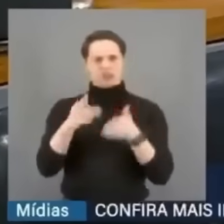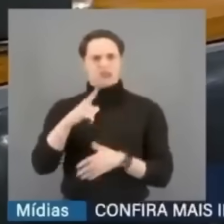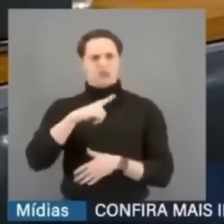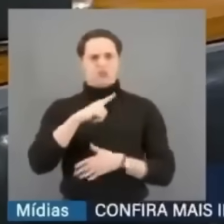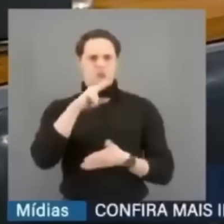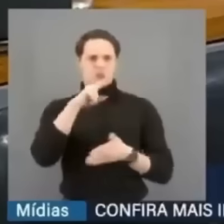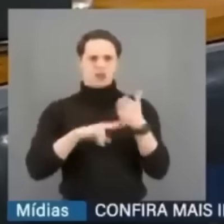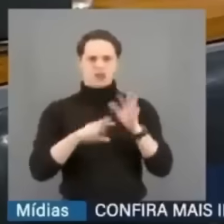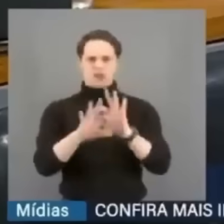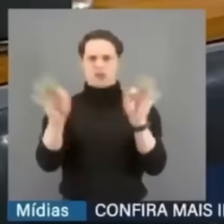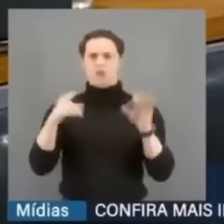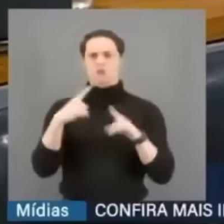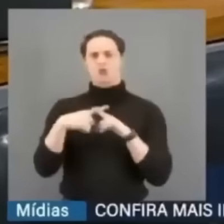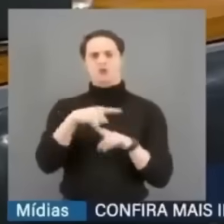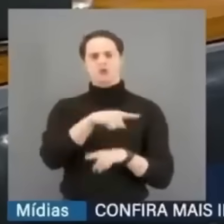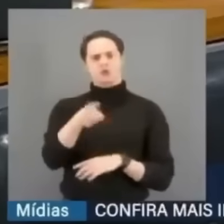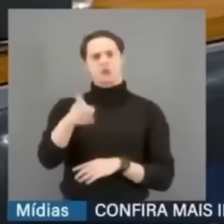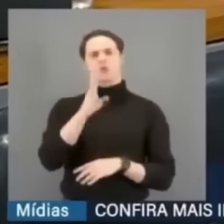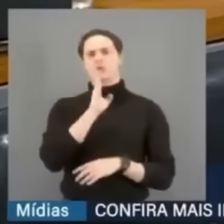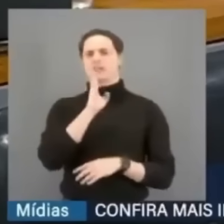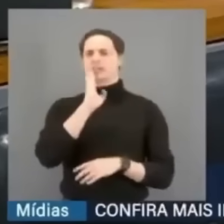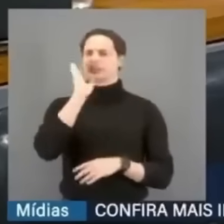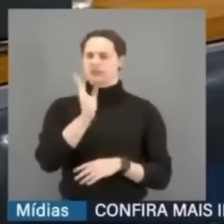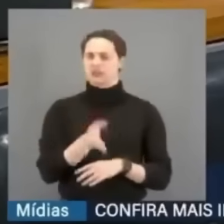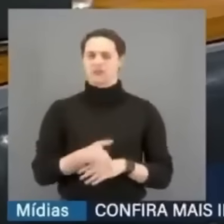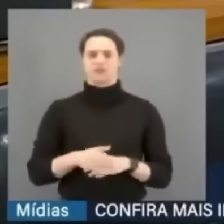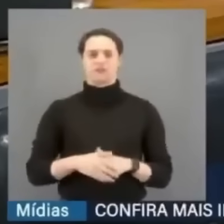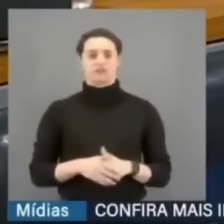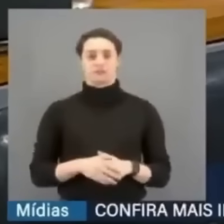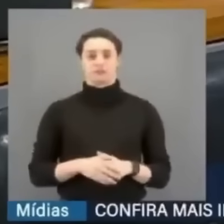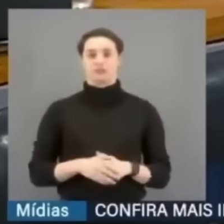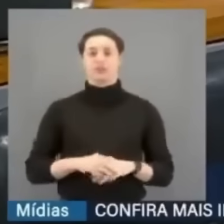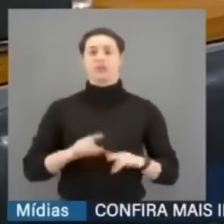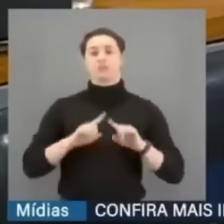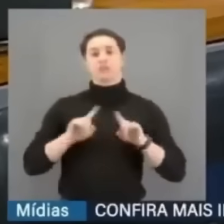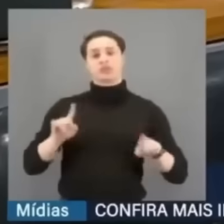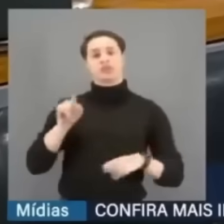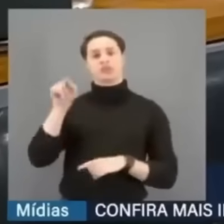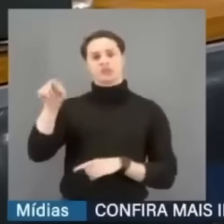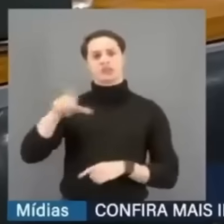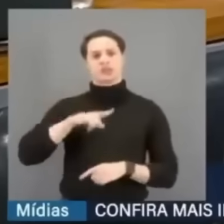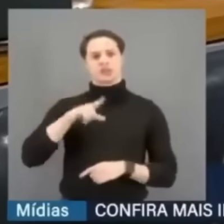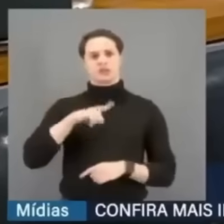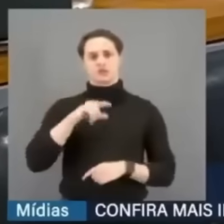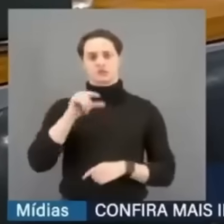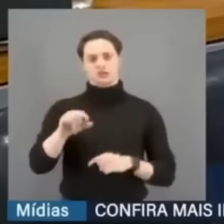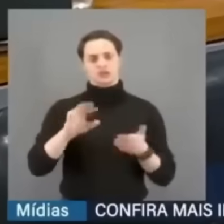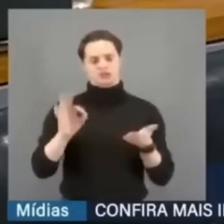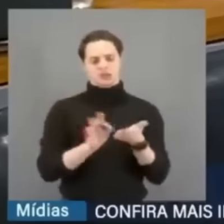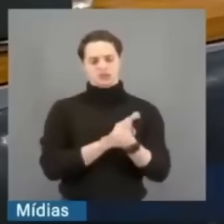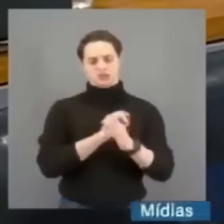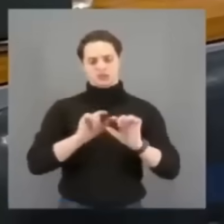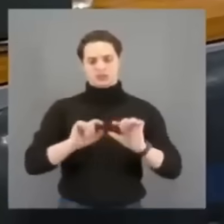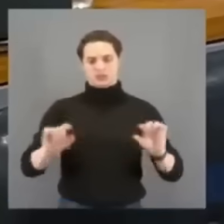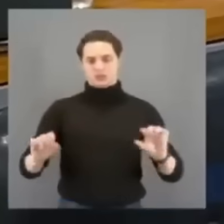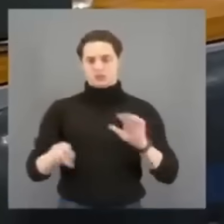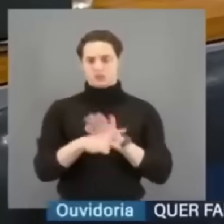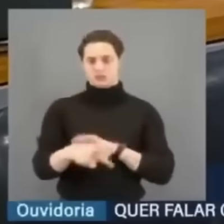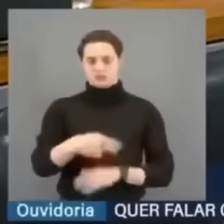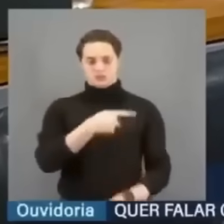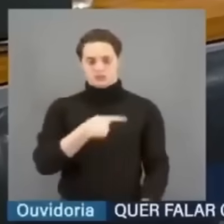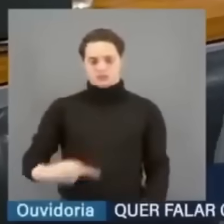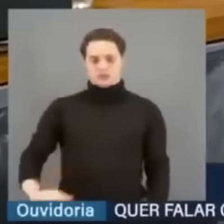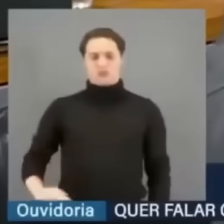leitura dele porque já é de conhecimento público. Mas lá, na assinatura, senhor presidente,